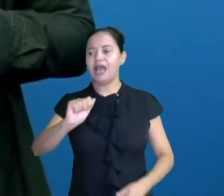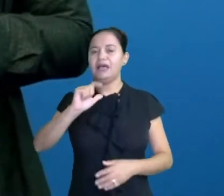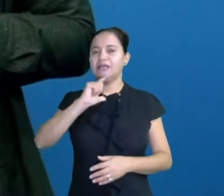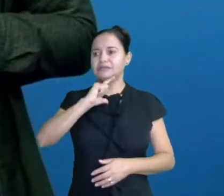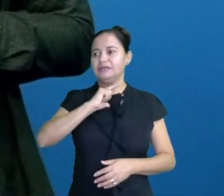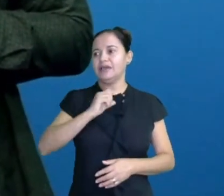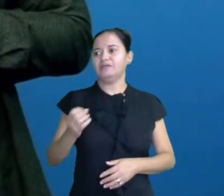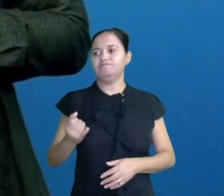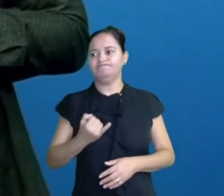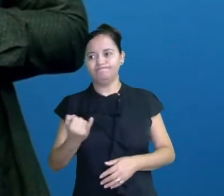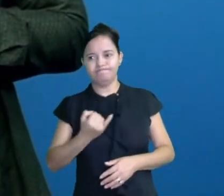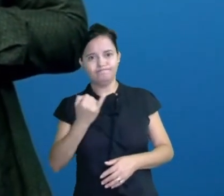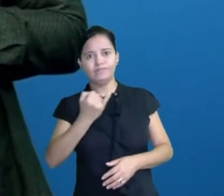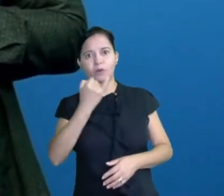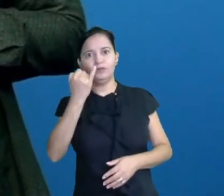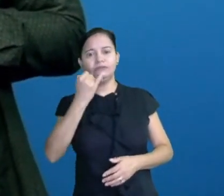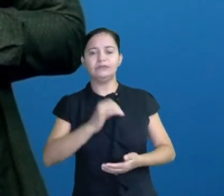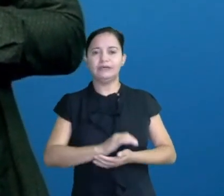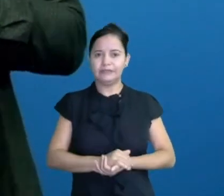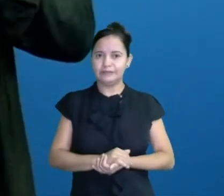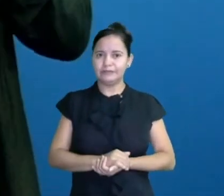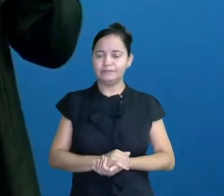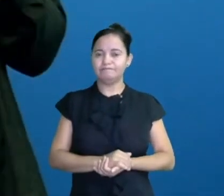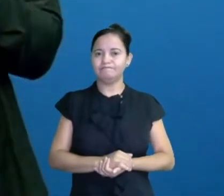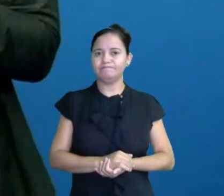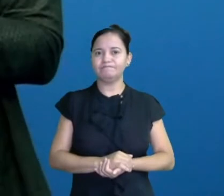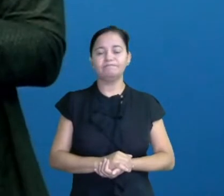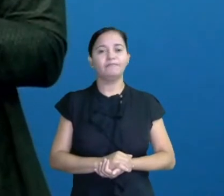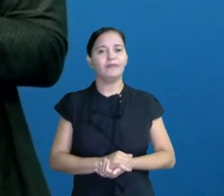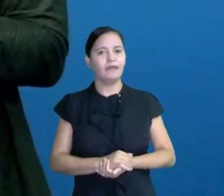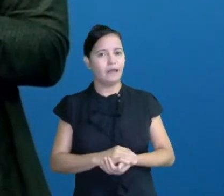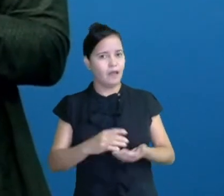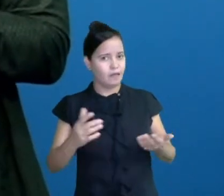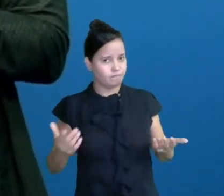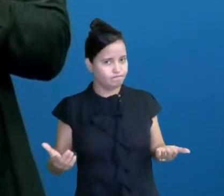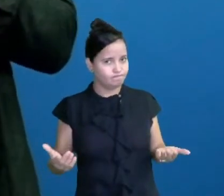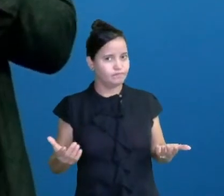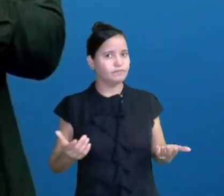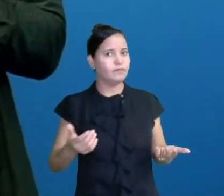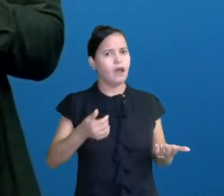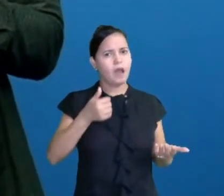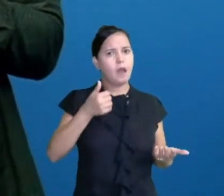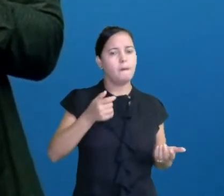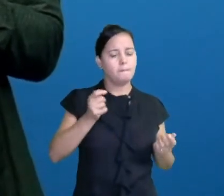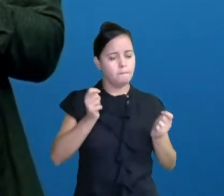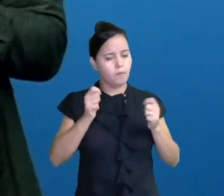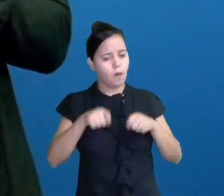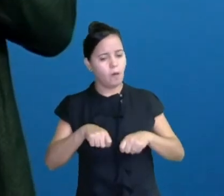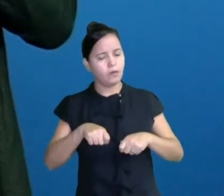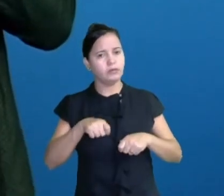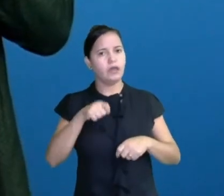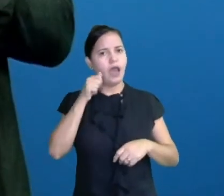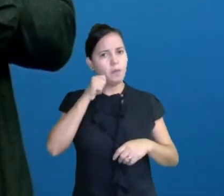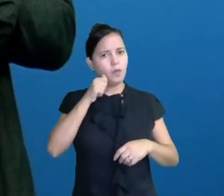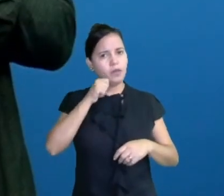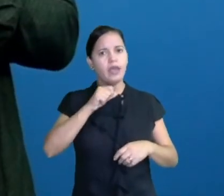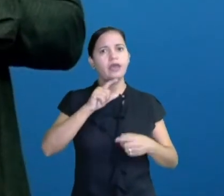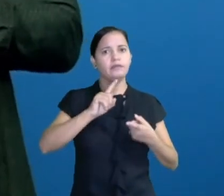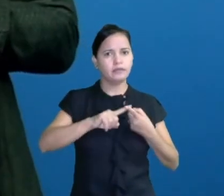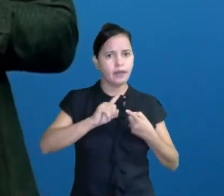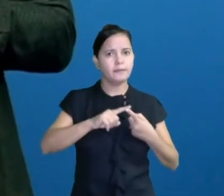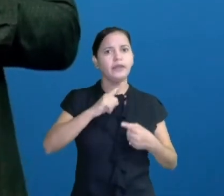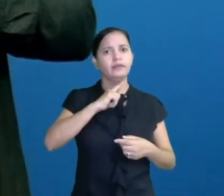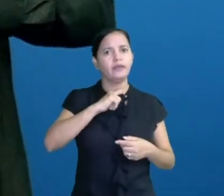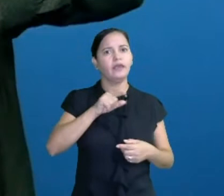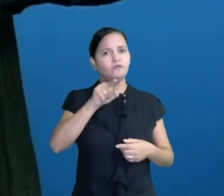por incrível que pareça, até nos ovários, que são as glândulas femininas. Então, se você não sabia disso, quiser saber um pouquinho